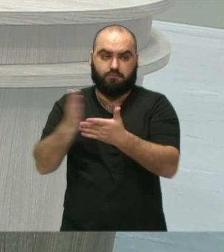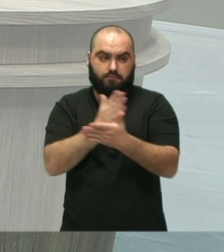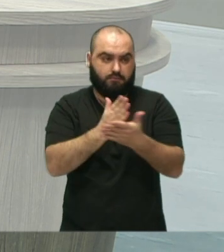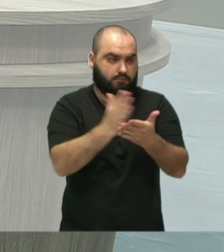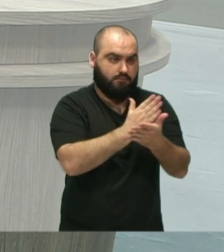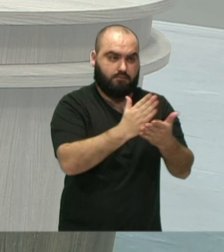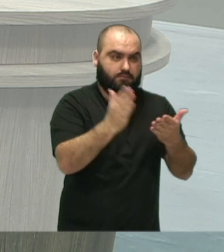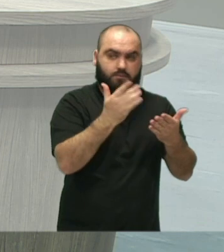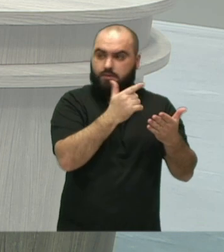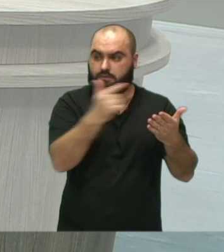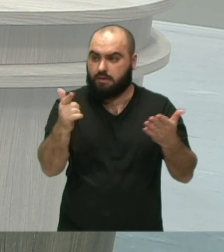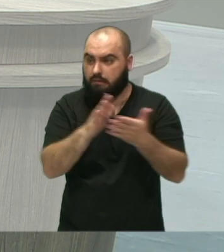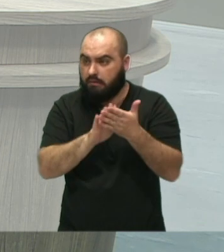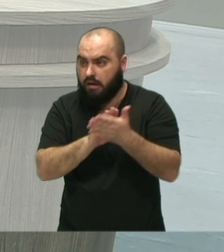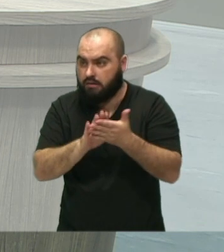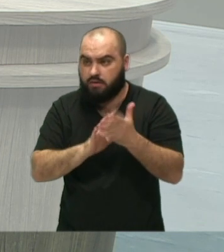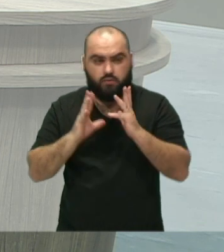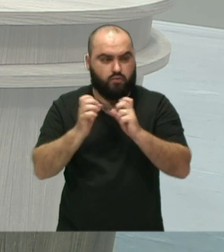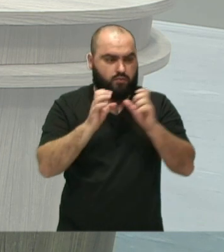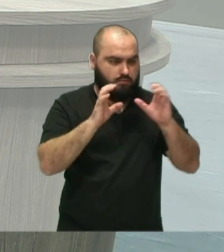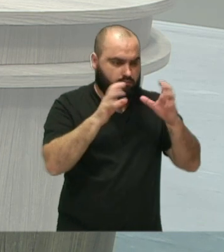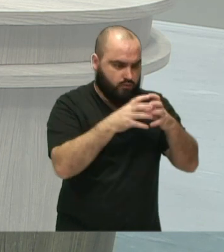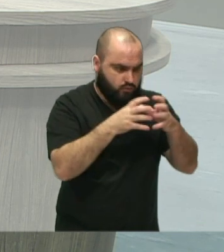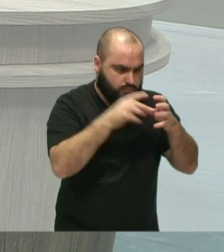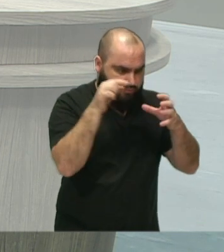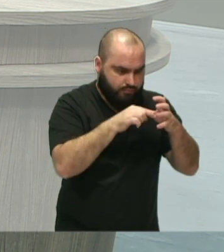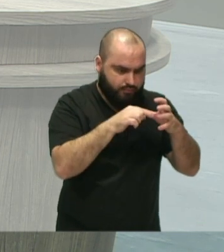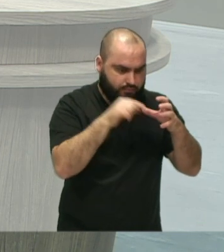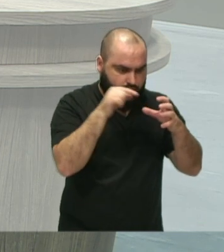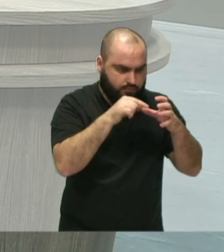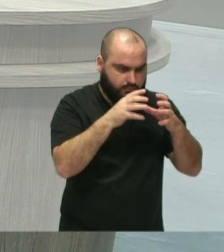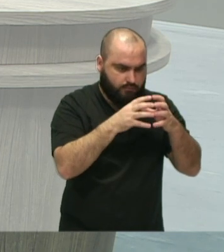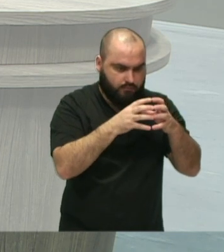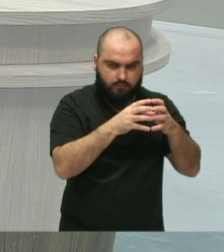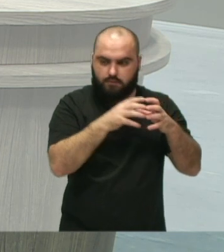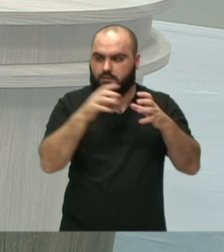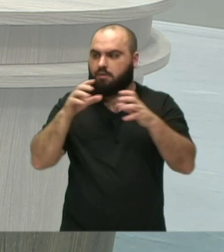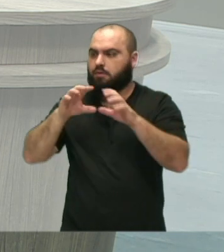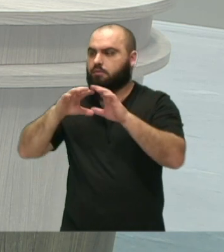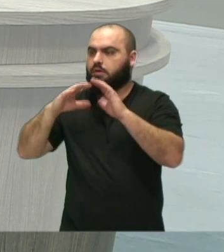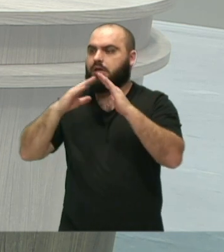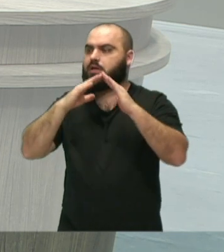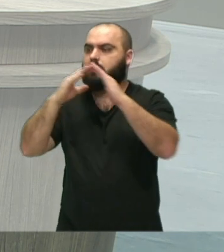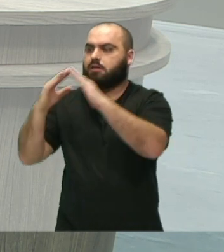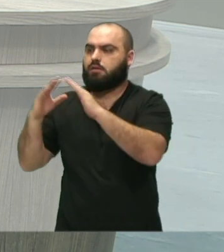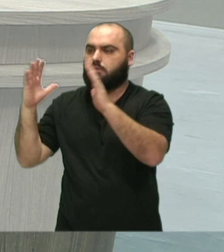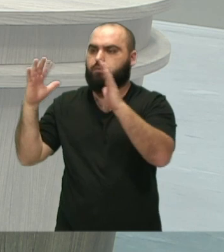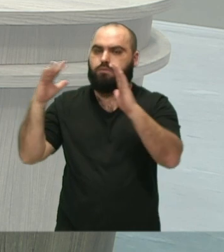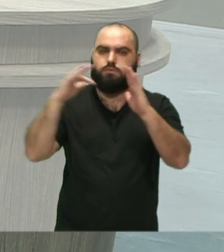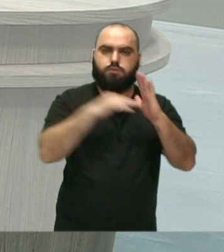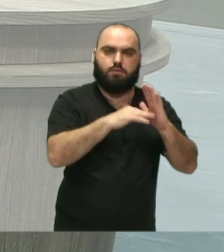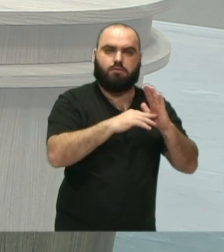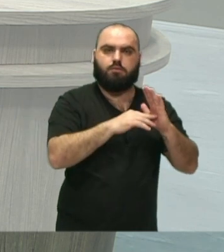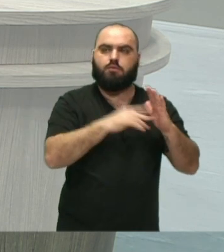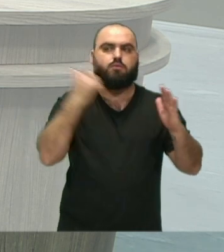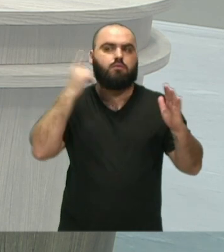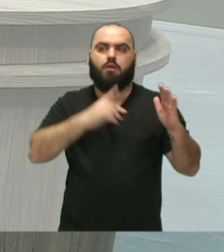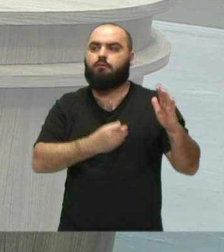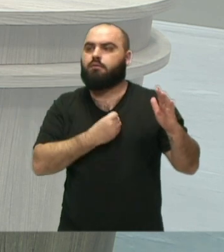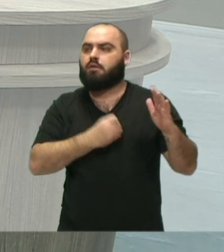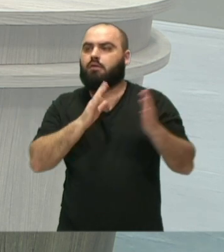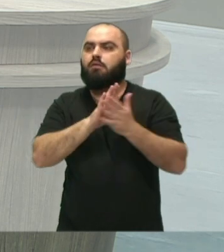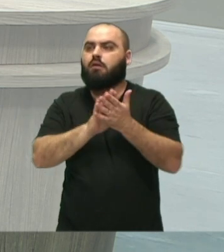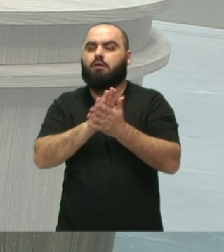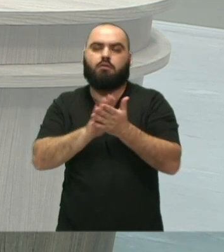poder, é o que eu acabei de dizer, a periferia vai inchar ao ponto de esmagar o centro, e daí será insustentável viver em qualquer lugar, não apenas na